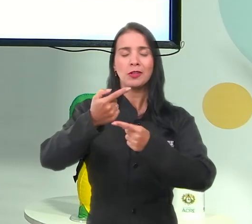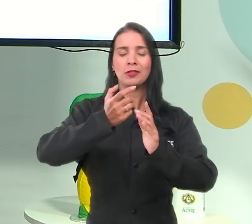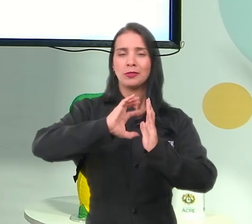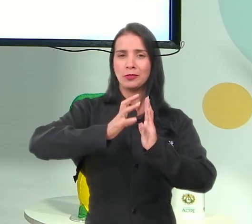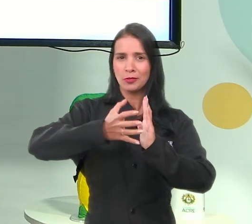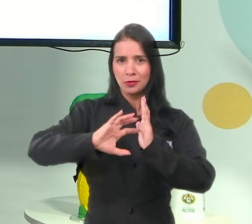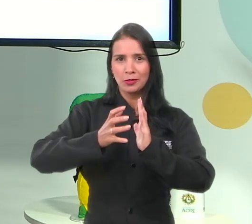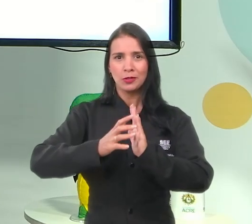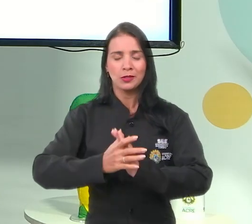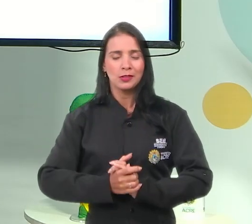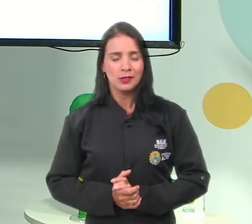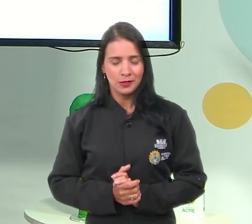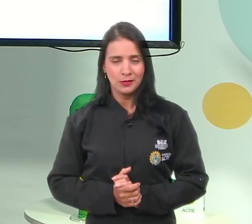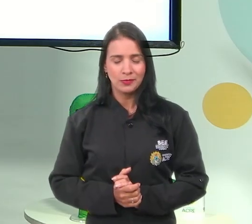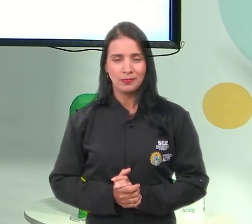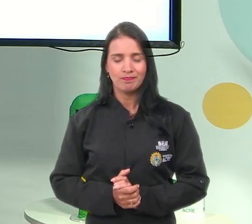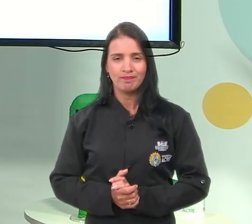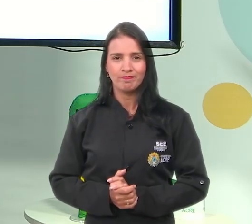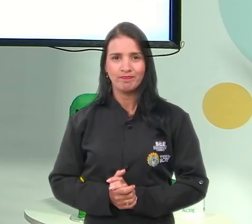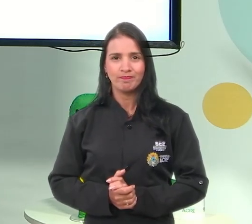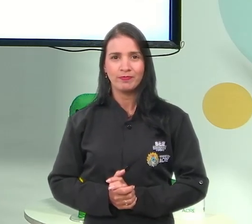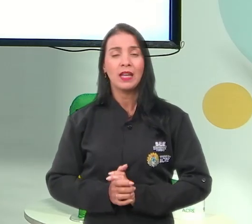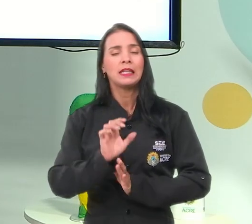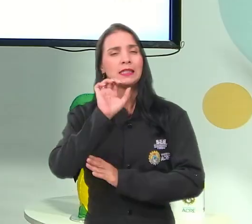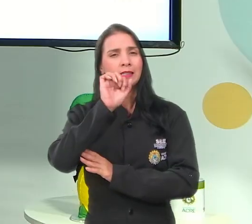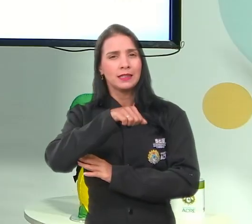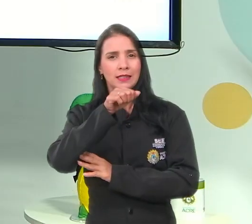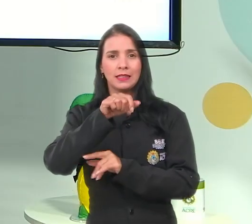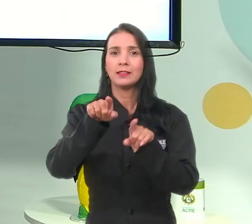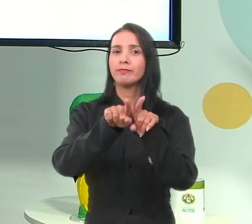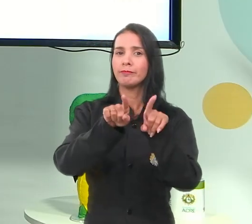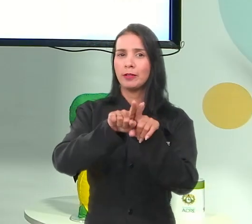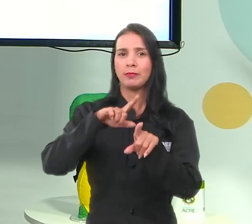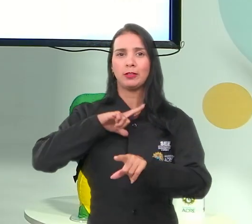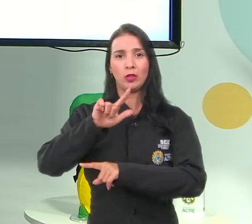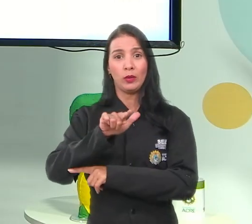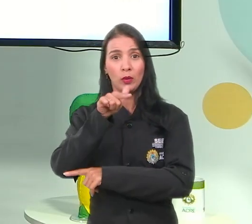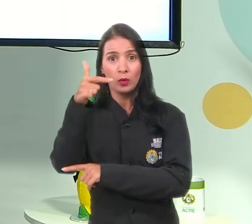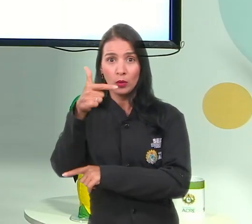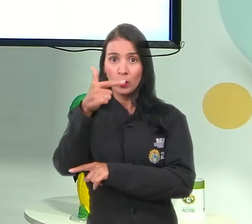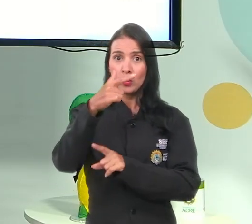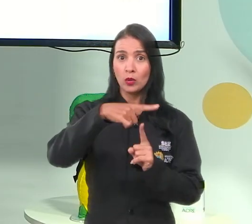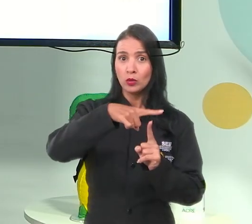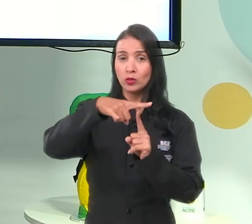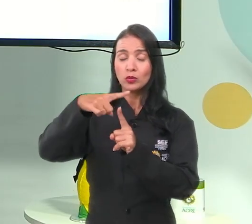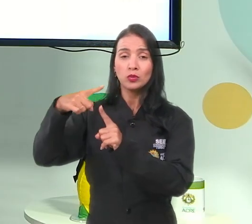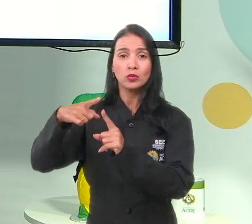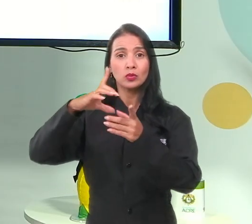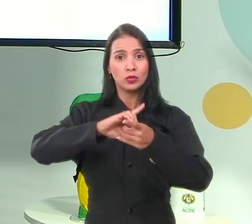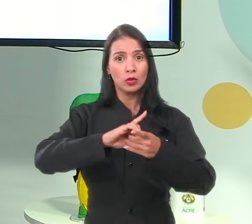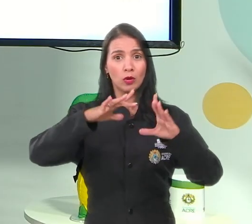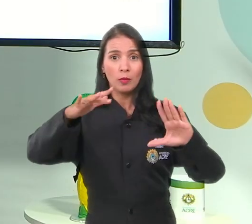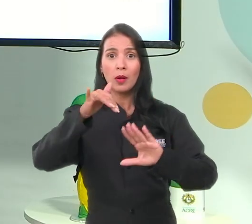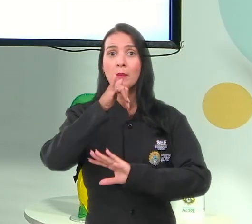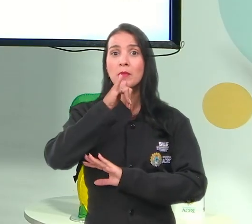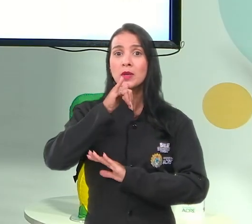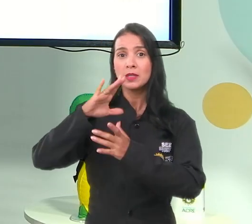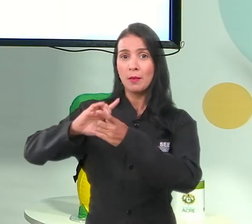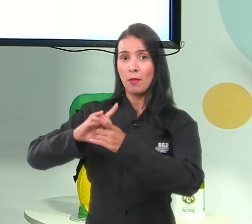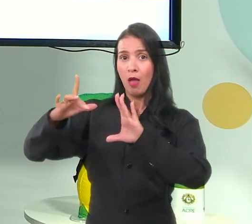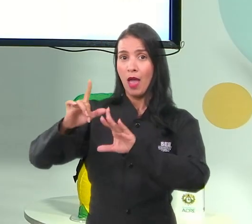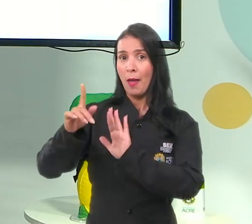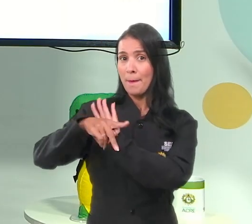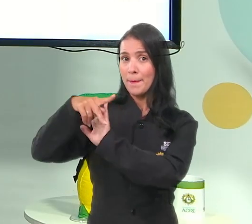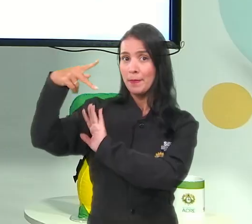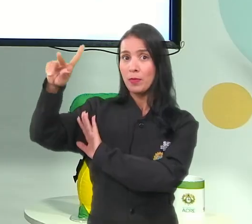país. É claro que outras formas democráticas, como é o caso da democracia americana, eles